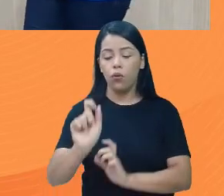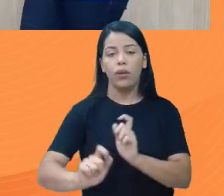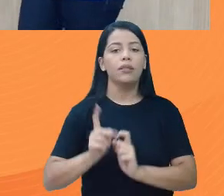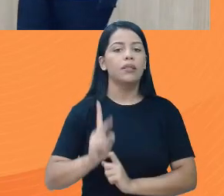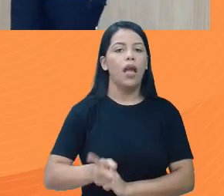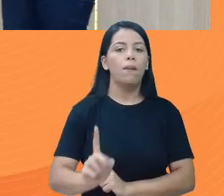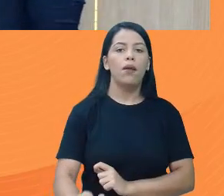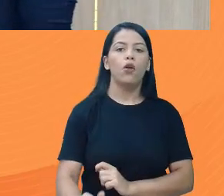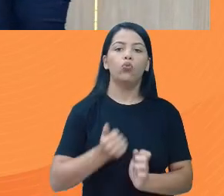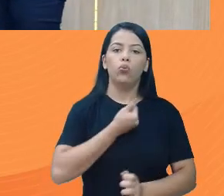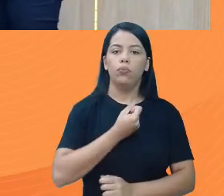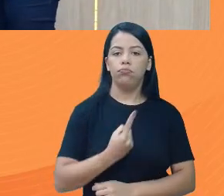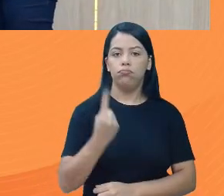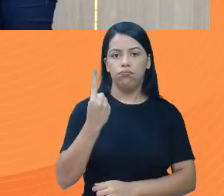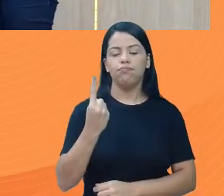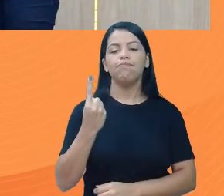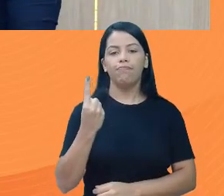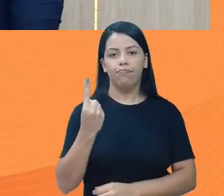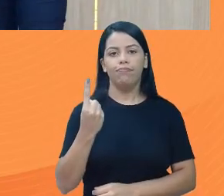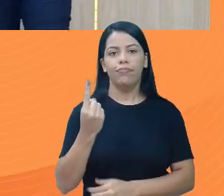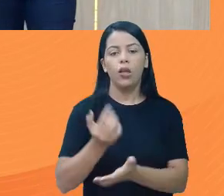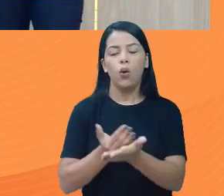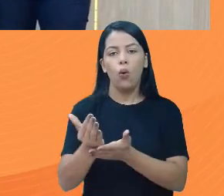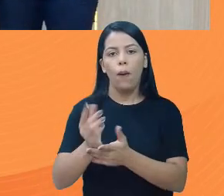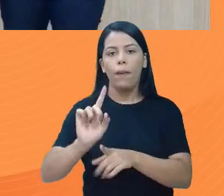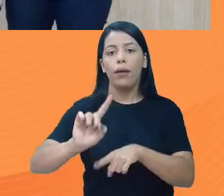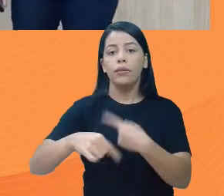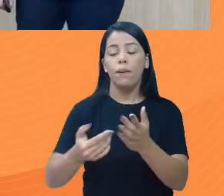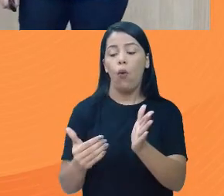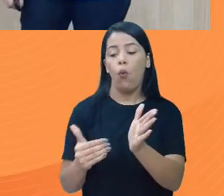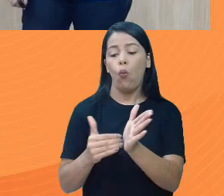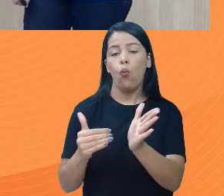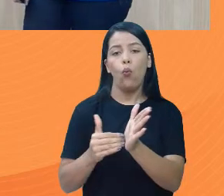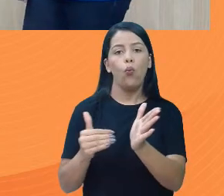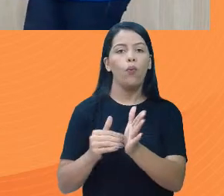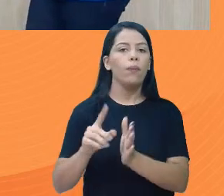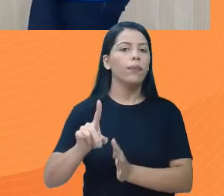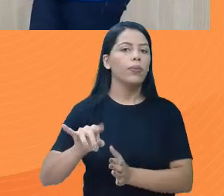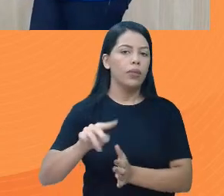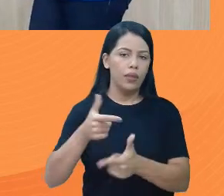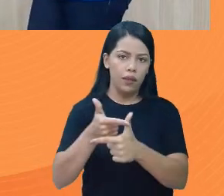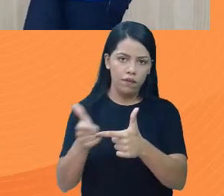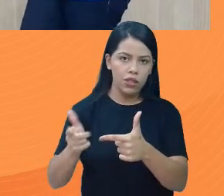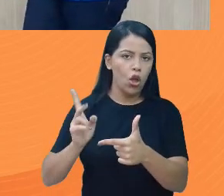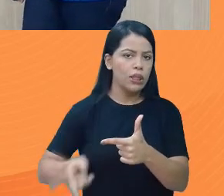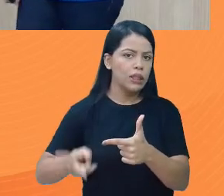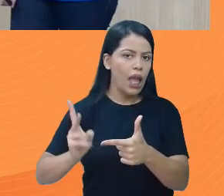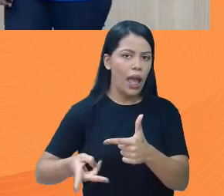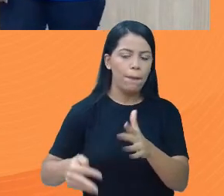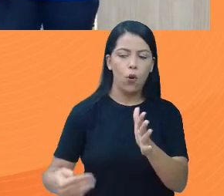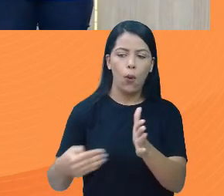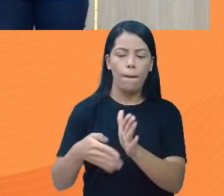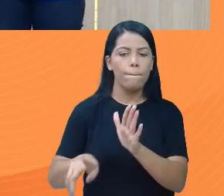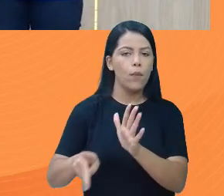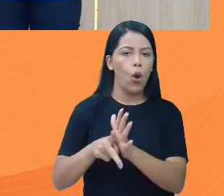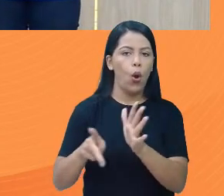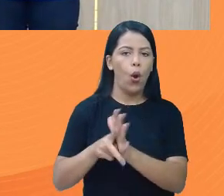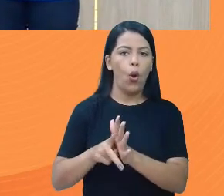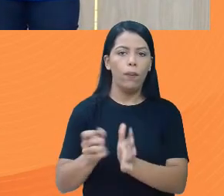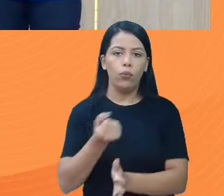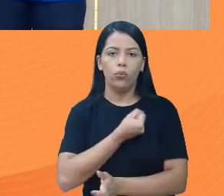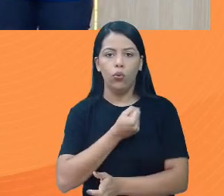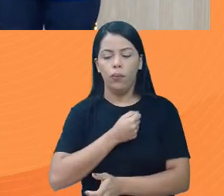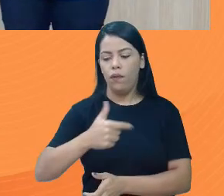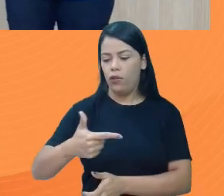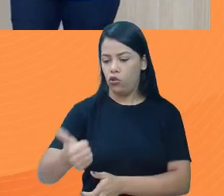1, tá aqui no comecinho, e o último divisor sempre vai ser o próprio número, então tá ali o 21. Só que a gente